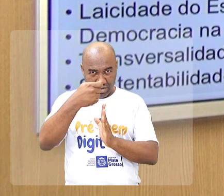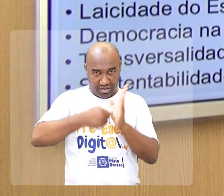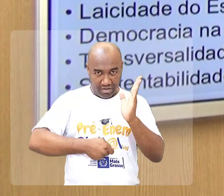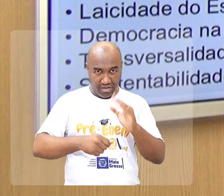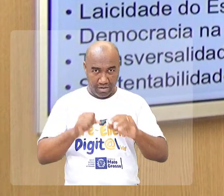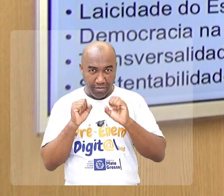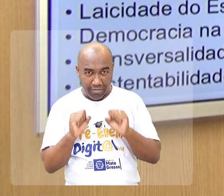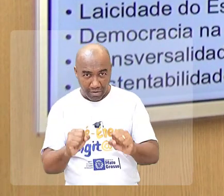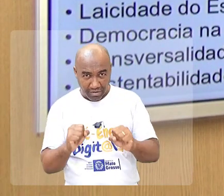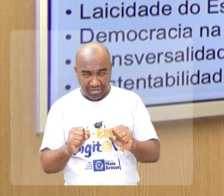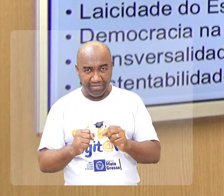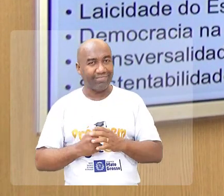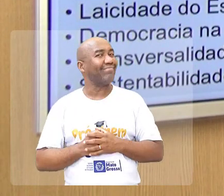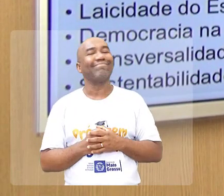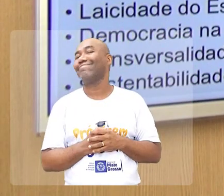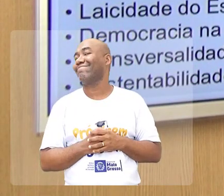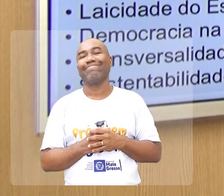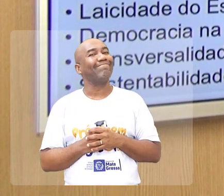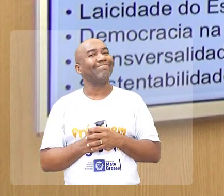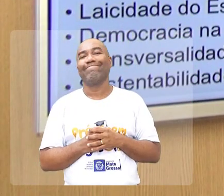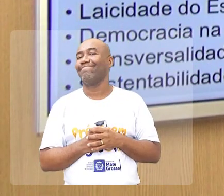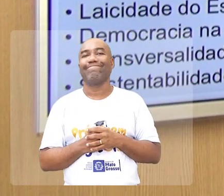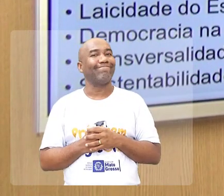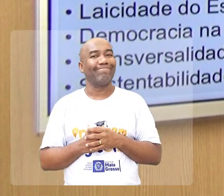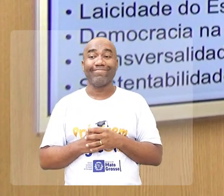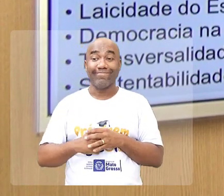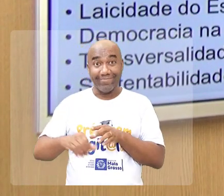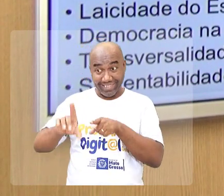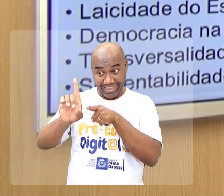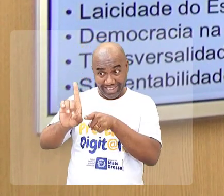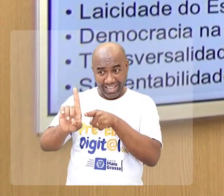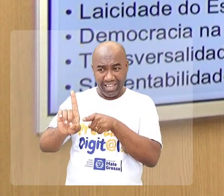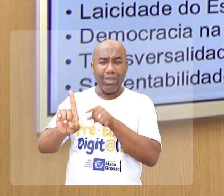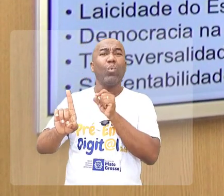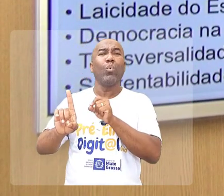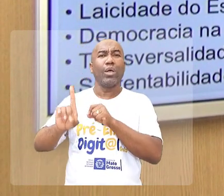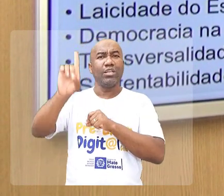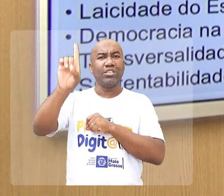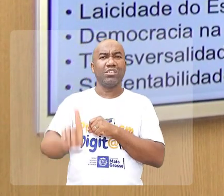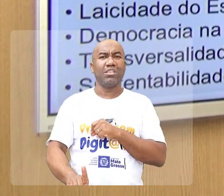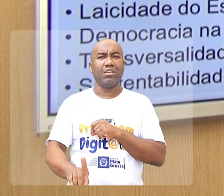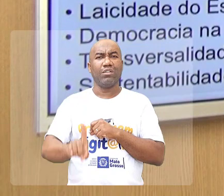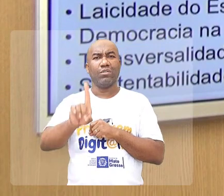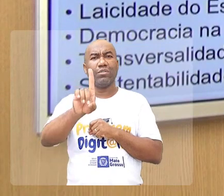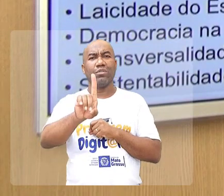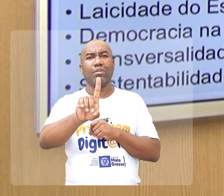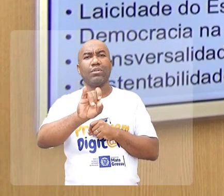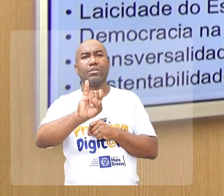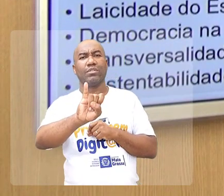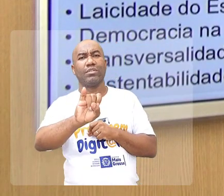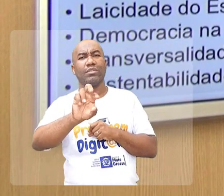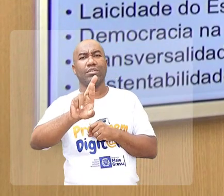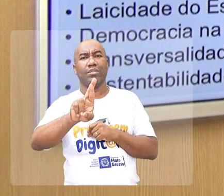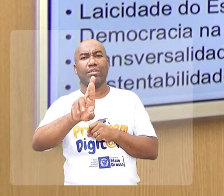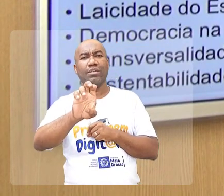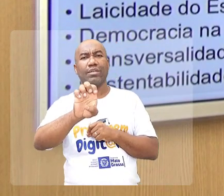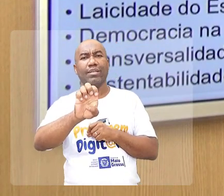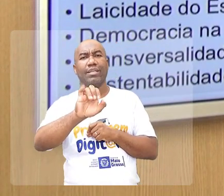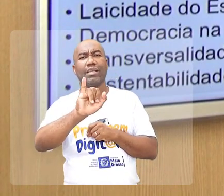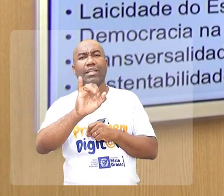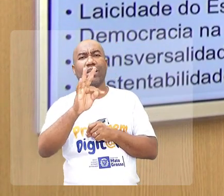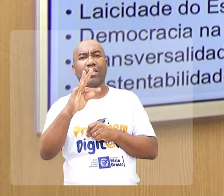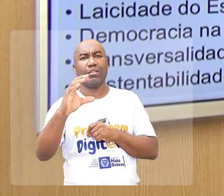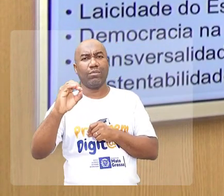internacional, certo? Que surgiu logo após a Segunda Guerra Mundial. E qual foi a ideia de criarem os direitos